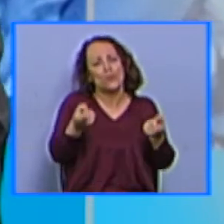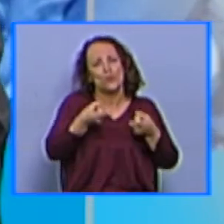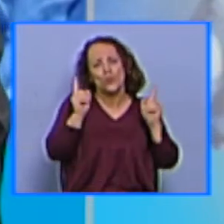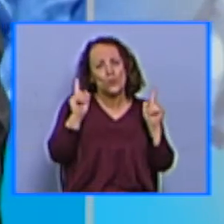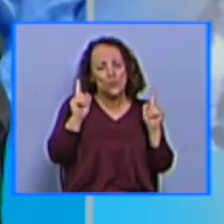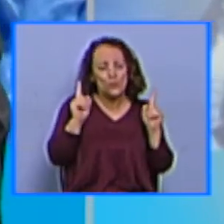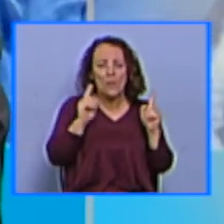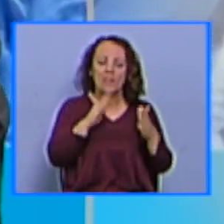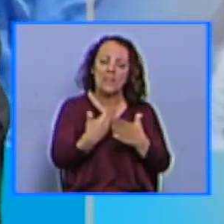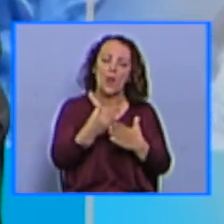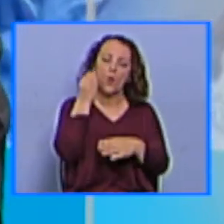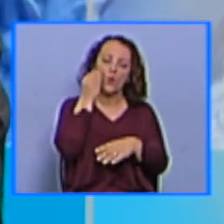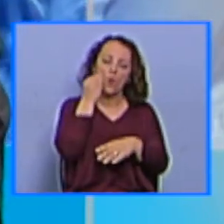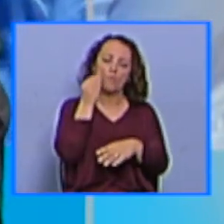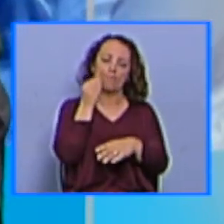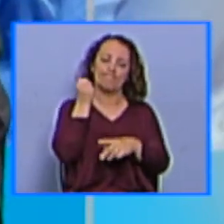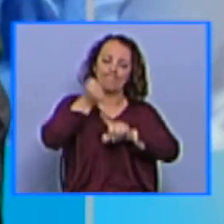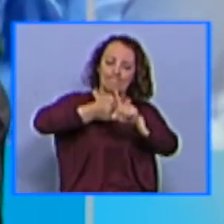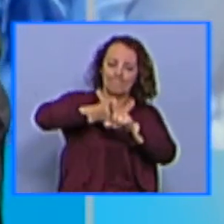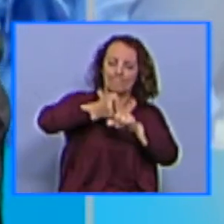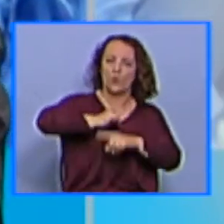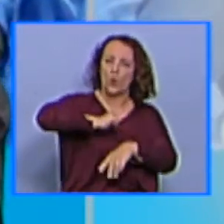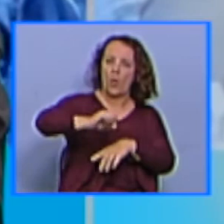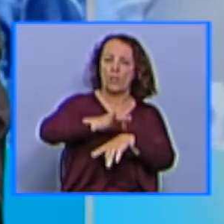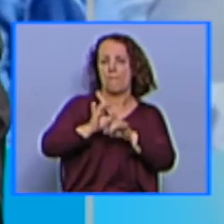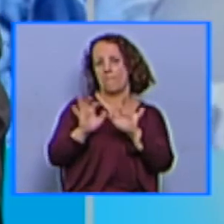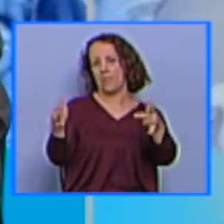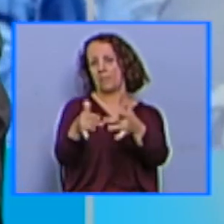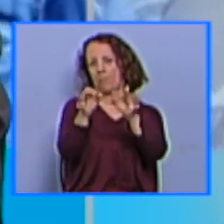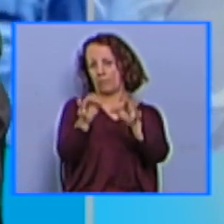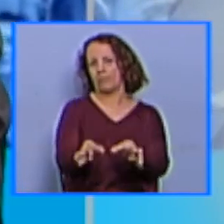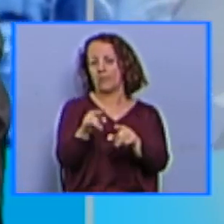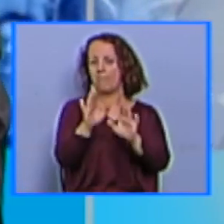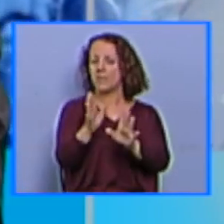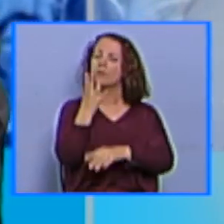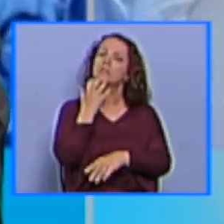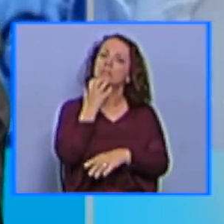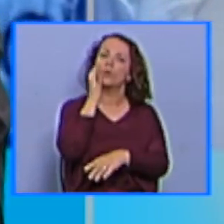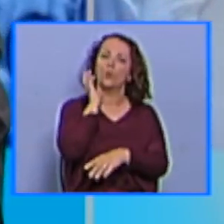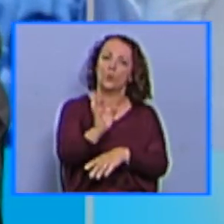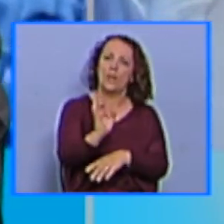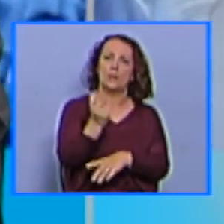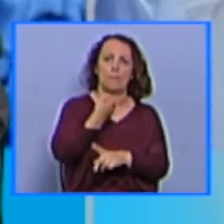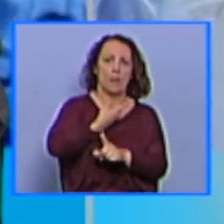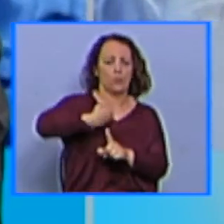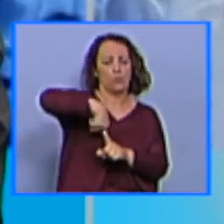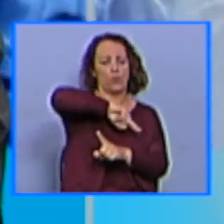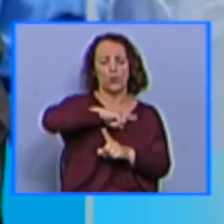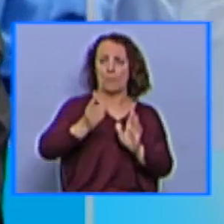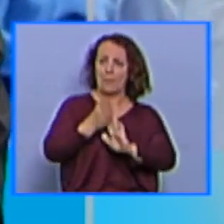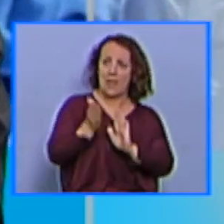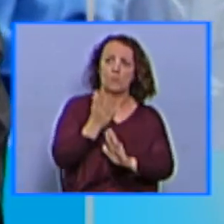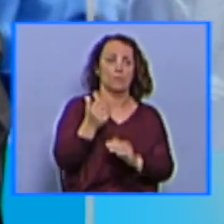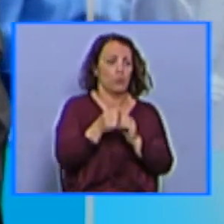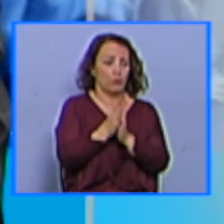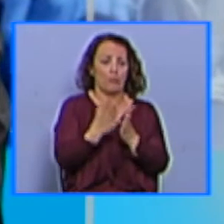este processo de luta contra a pandemia seja efetivo. Portanto, é preciso ter esse cuidado, pressa, todos nós temos, todos nós queremos